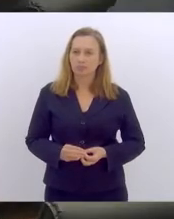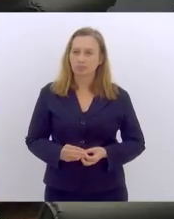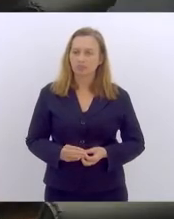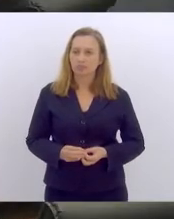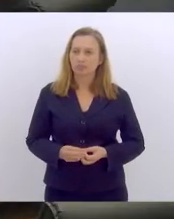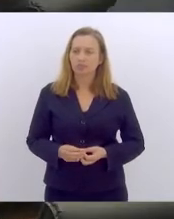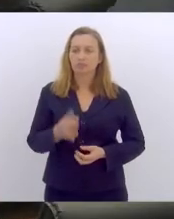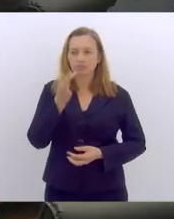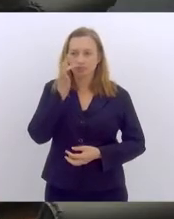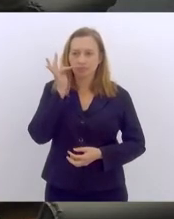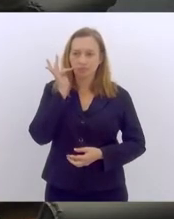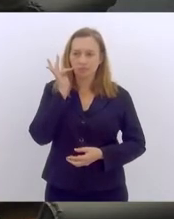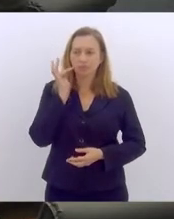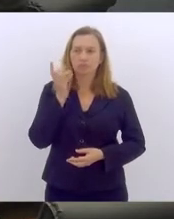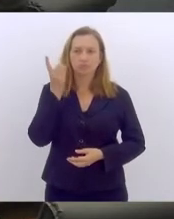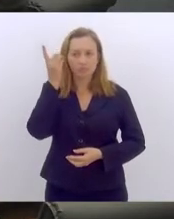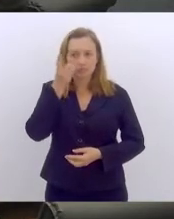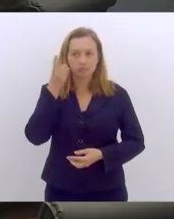Deputado Flávio Serafini.